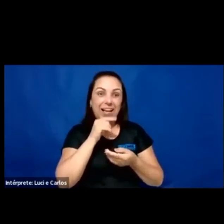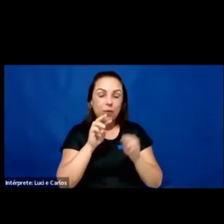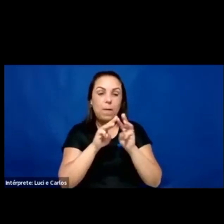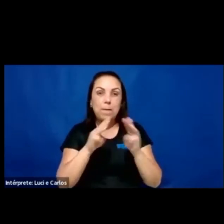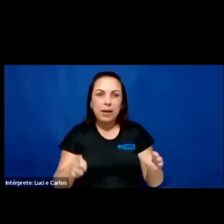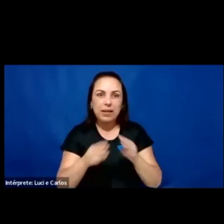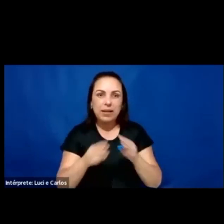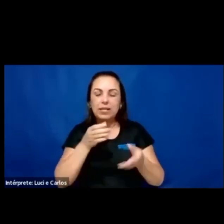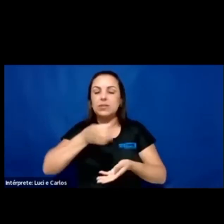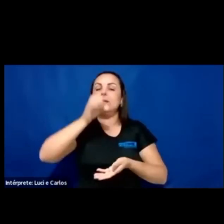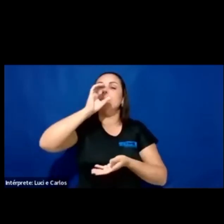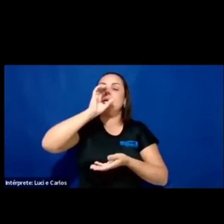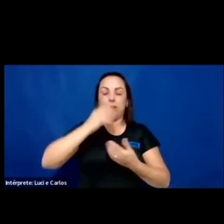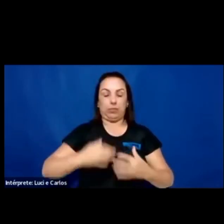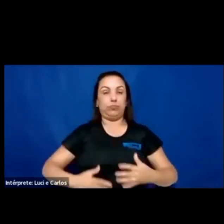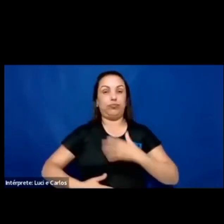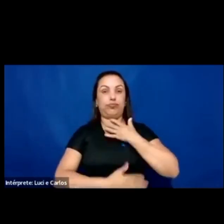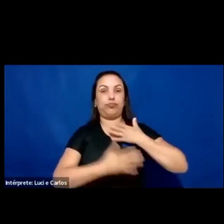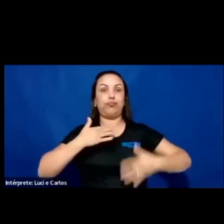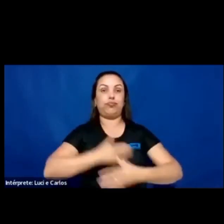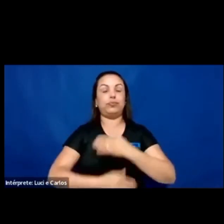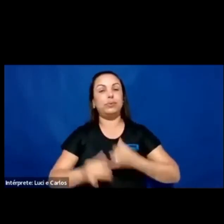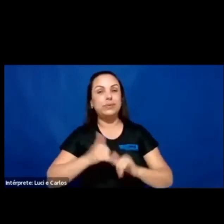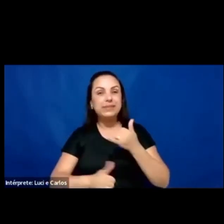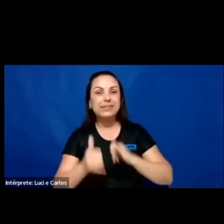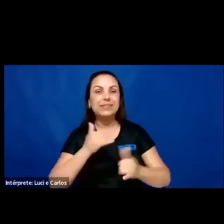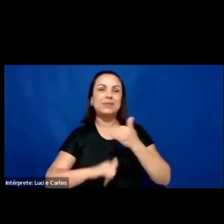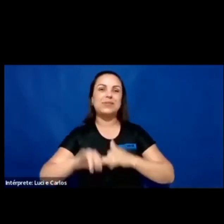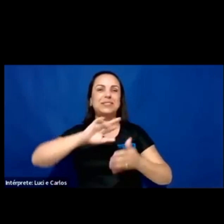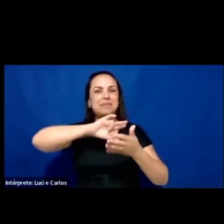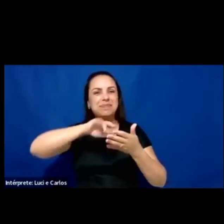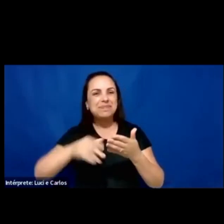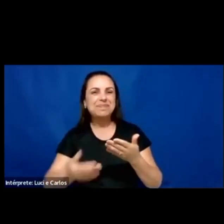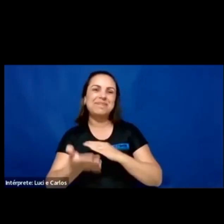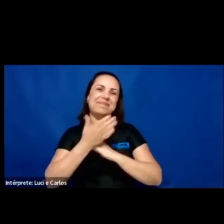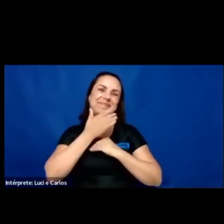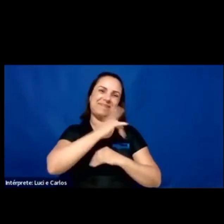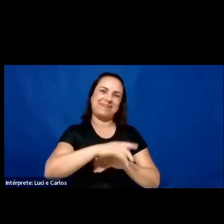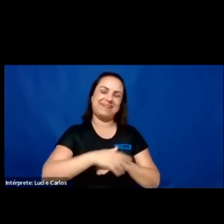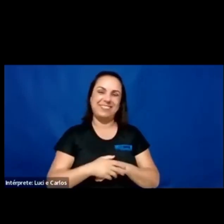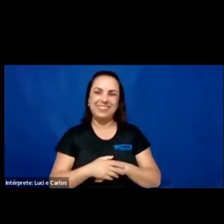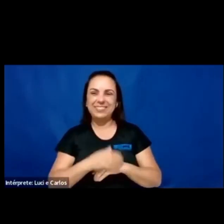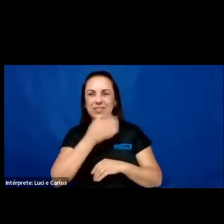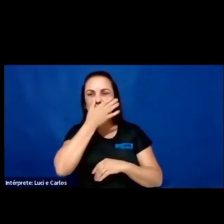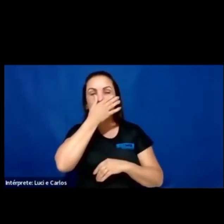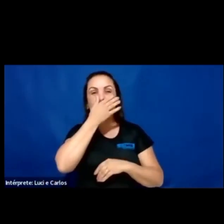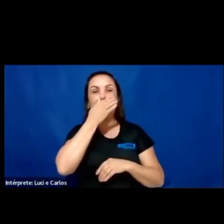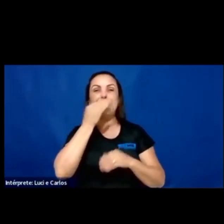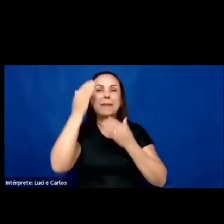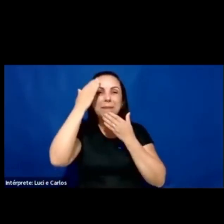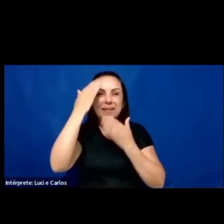mais, você vai ver como é que você vai melhorar. E o seu Carlos vai explicar isso para vocês agora. Obrigado,